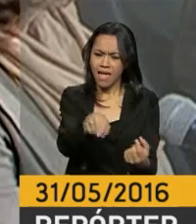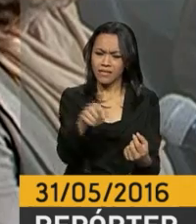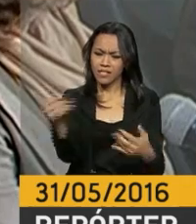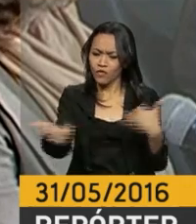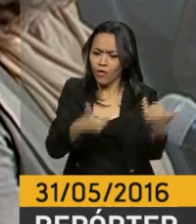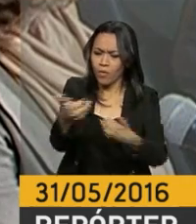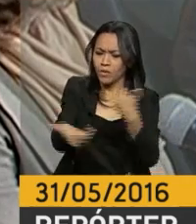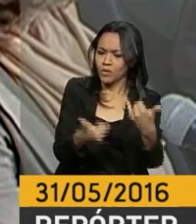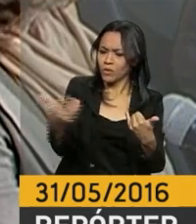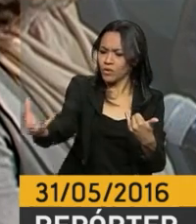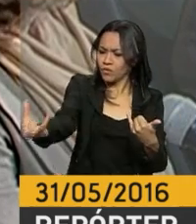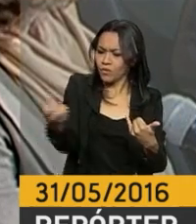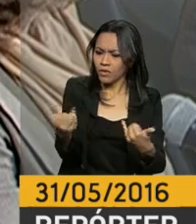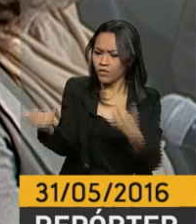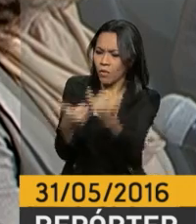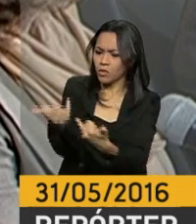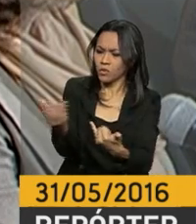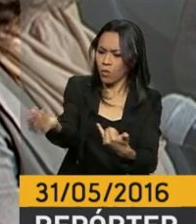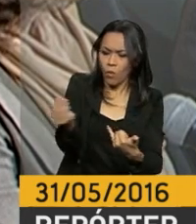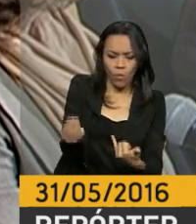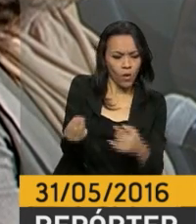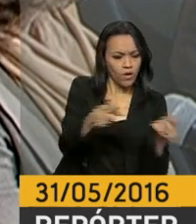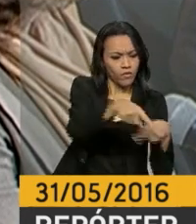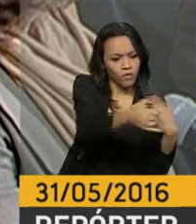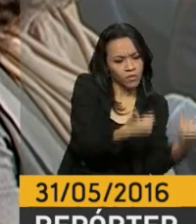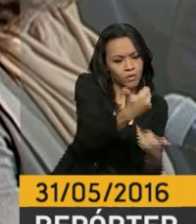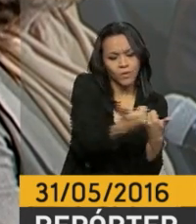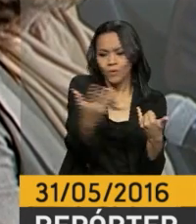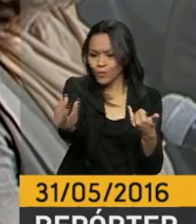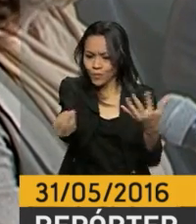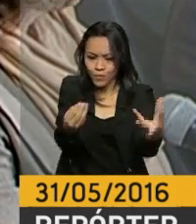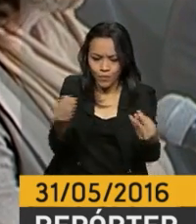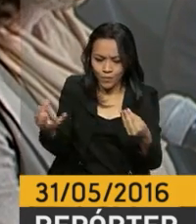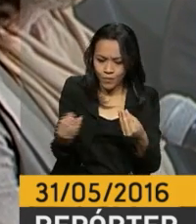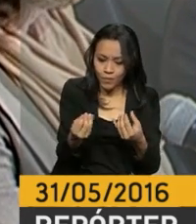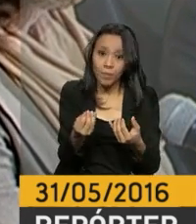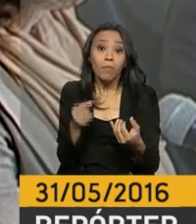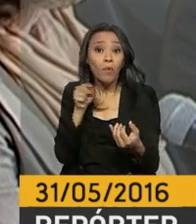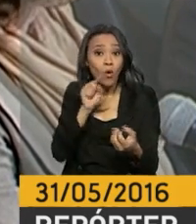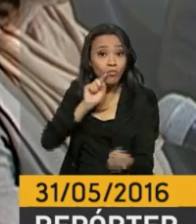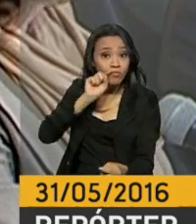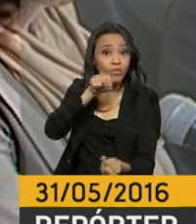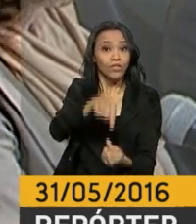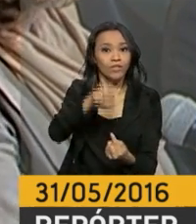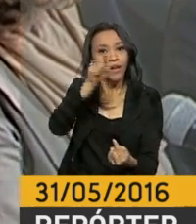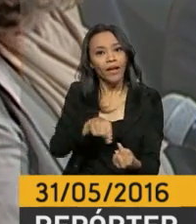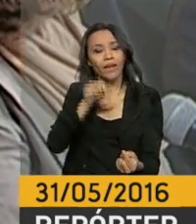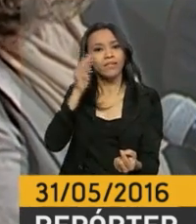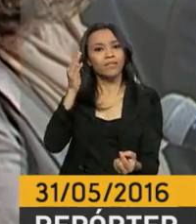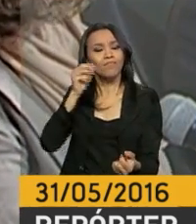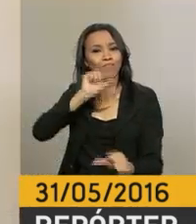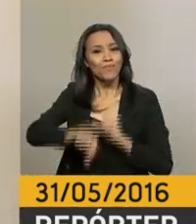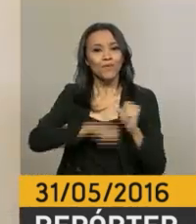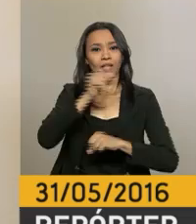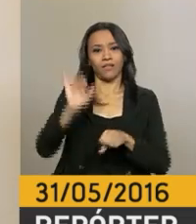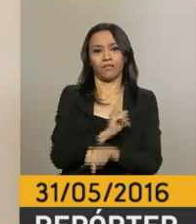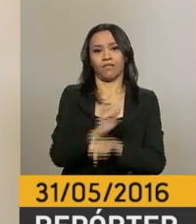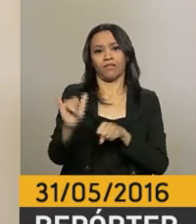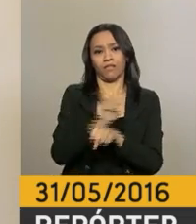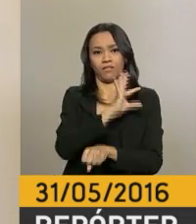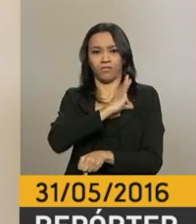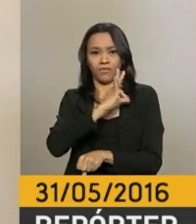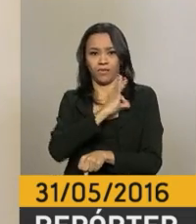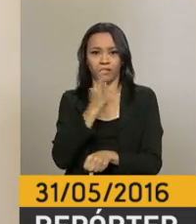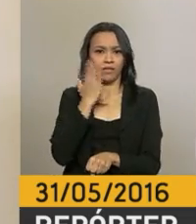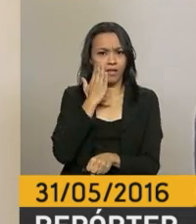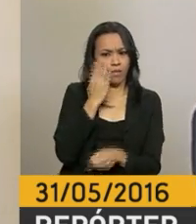2015 para alterar formas de policiamento. Alterar formas de policiamento, de acompanhamento